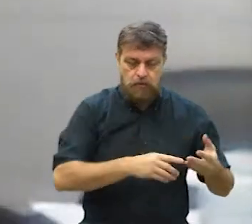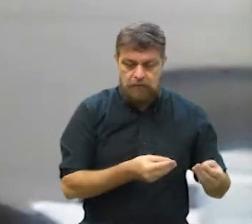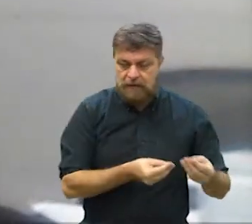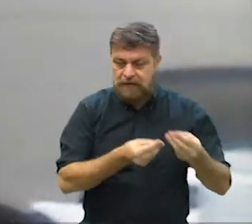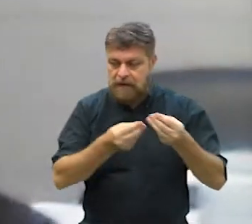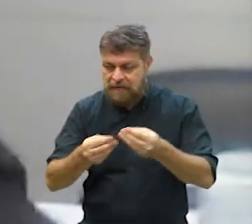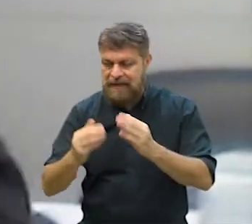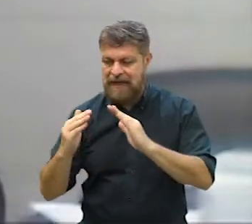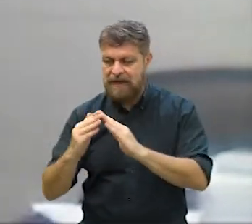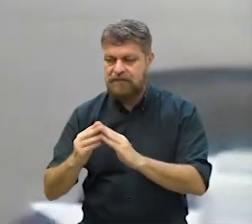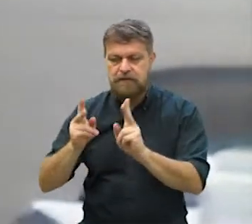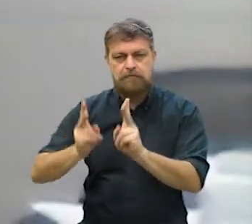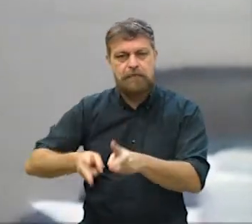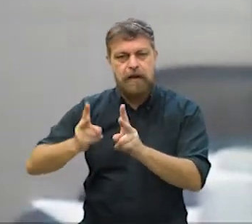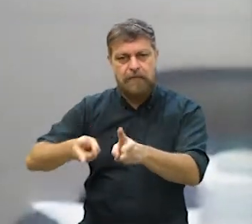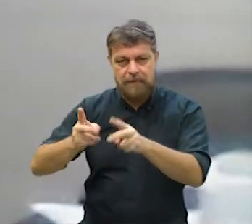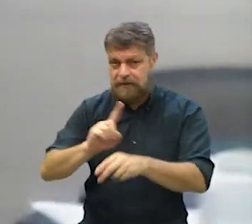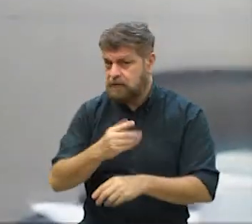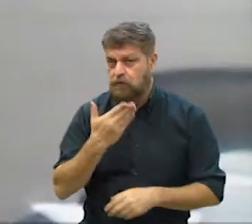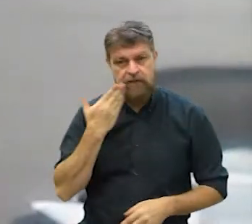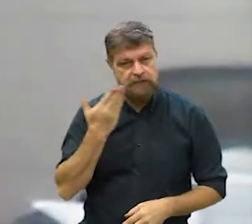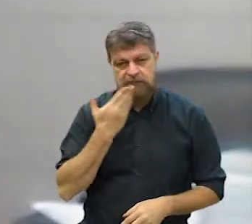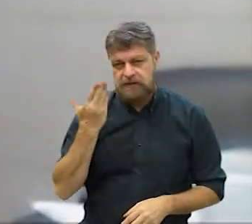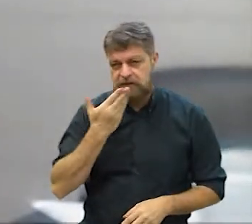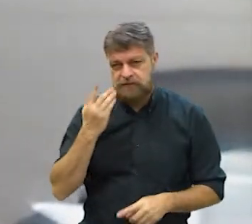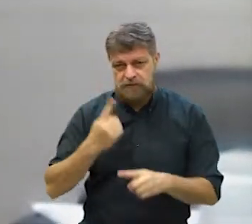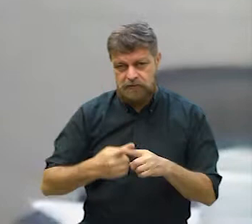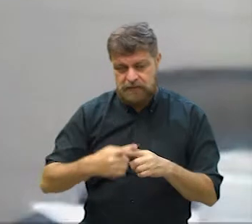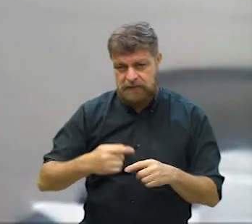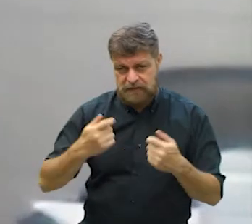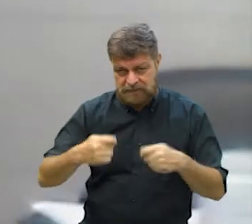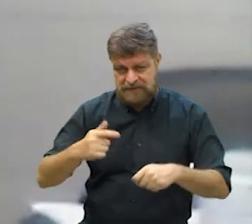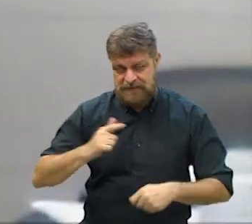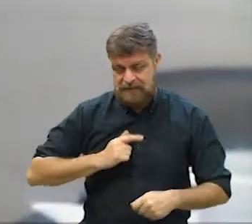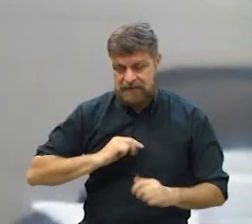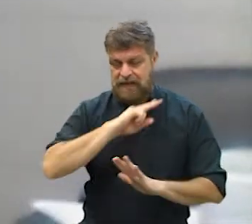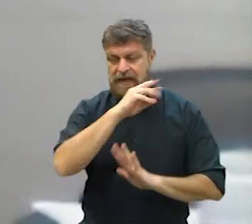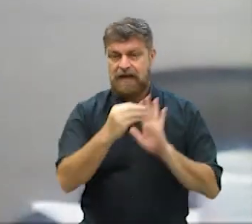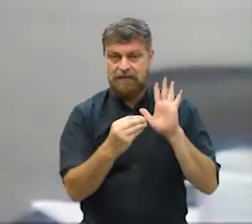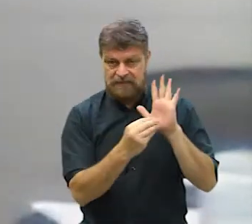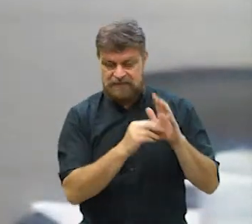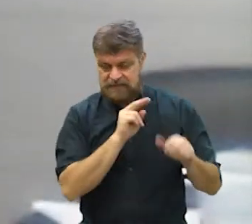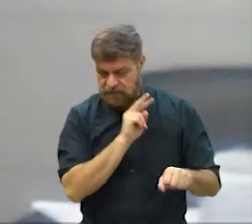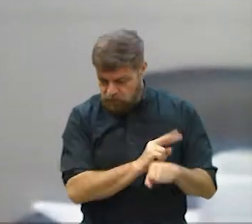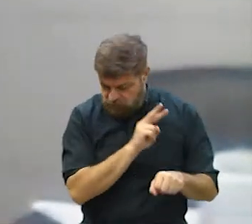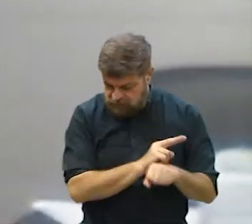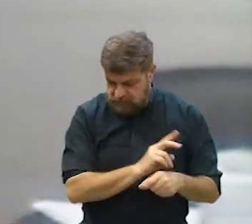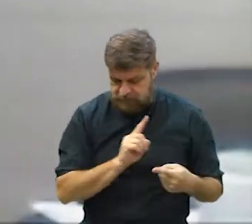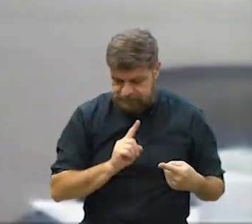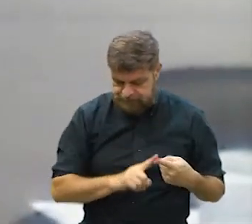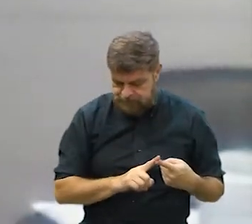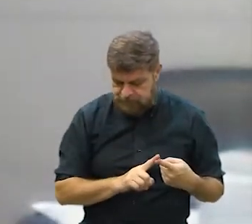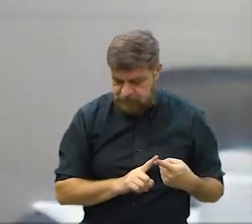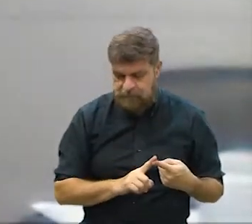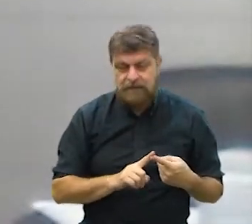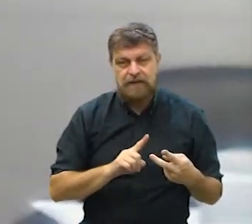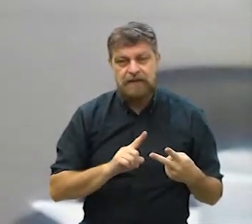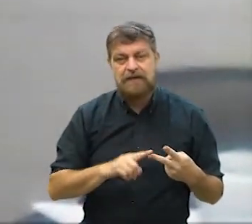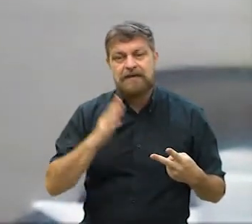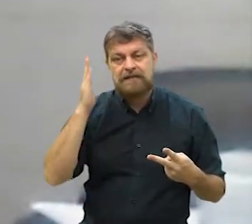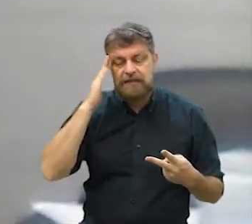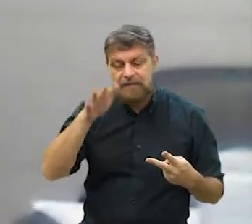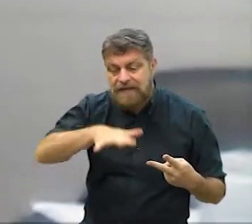essa regularização, que nem sempre é fácil, porque tem que atender à preservação ambiental, tem